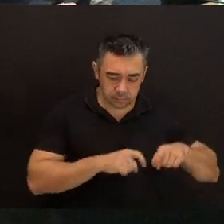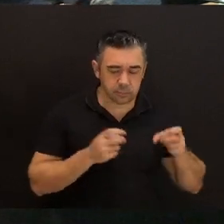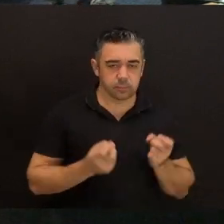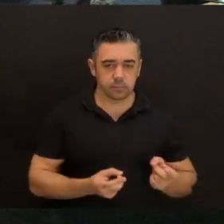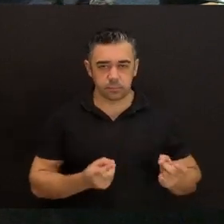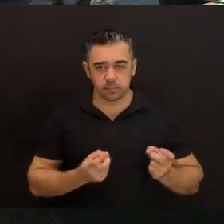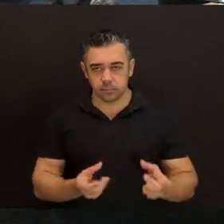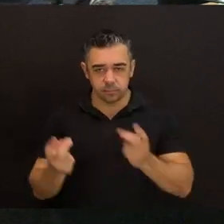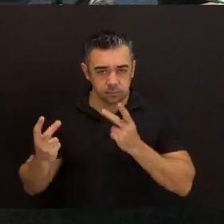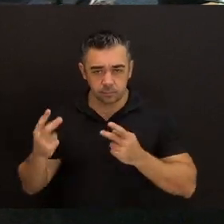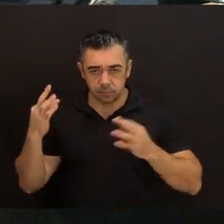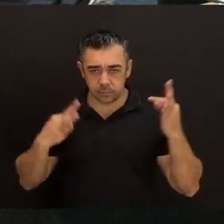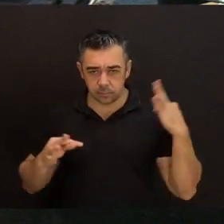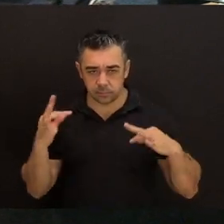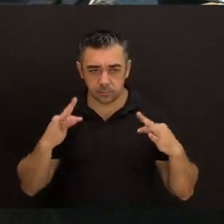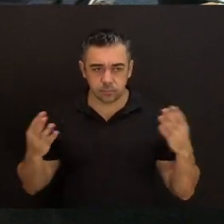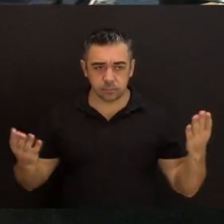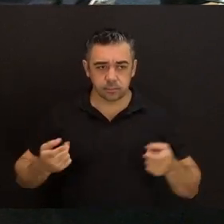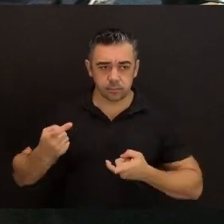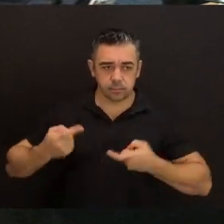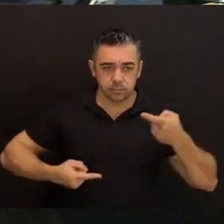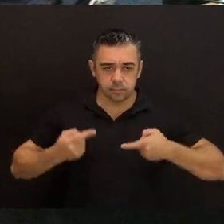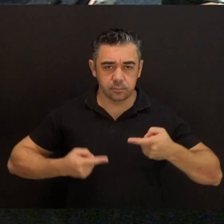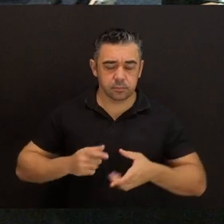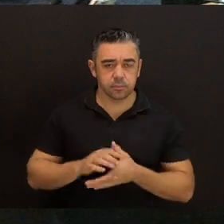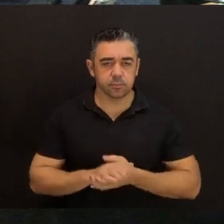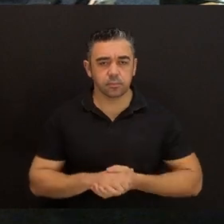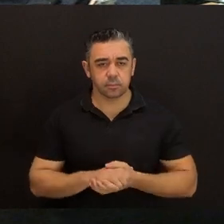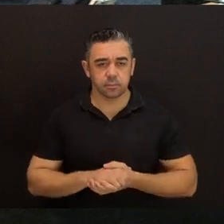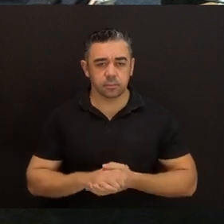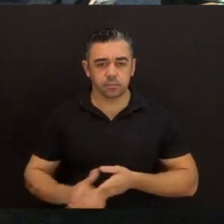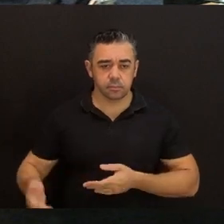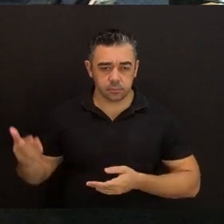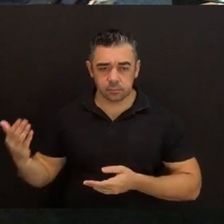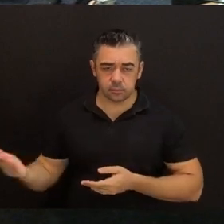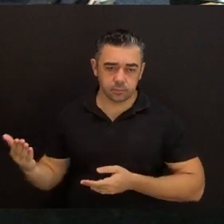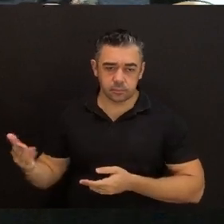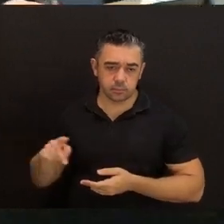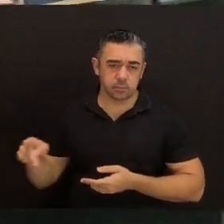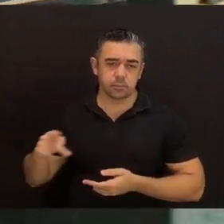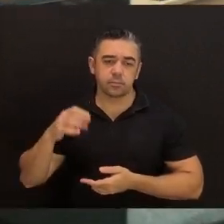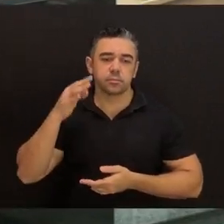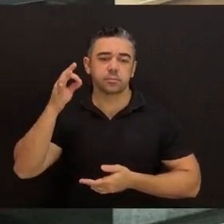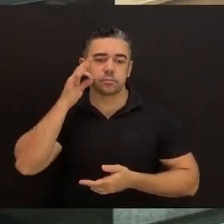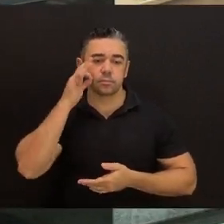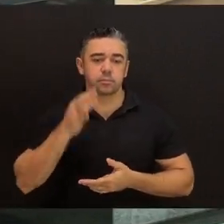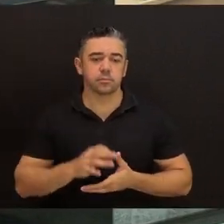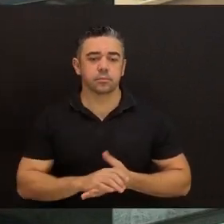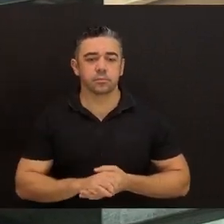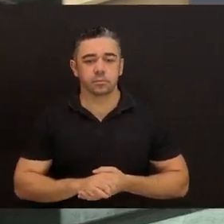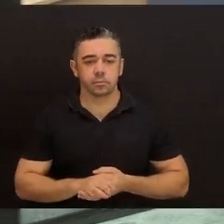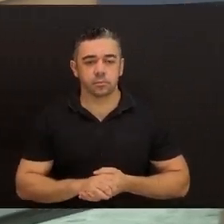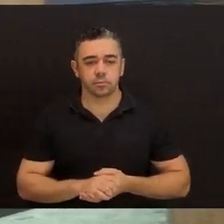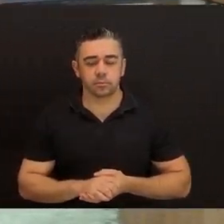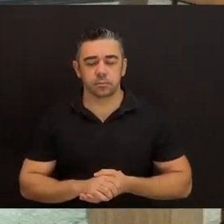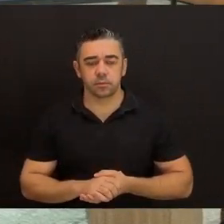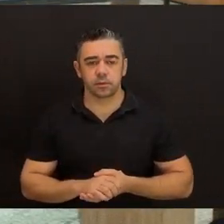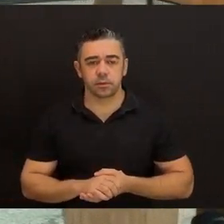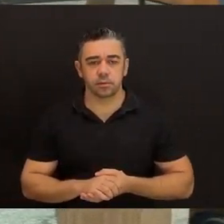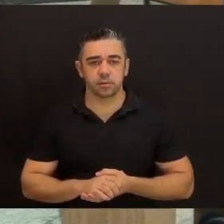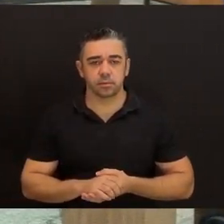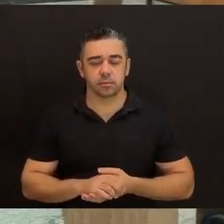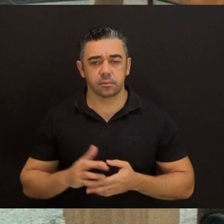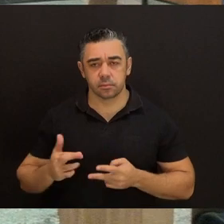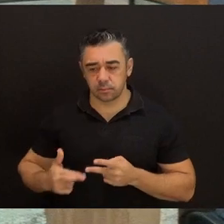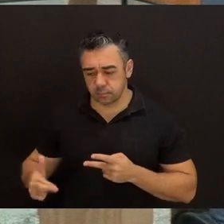e turismo passamos a discussão a palavra Vereador Professor Avelino com relação ao requerimento